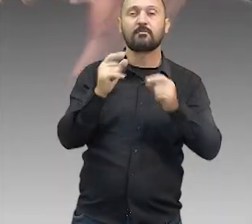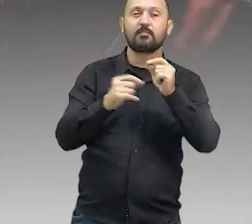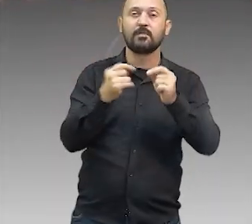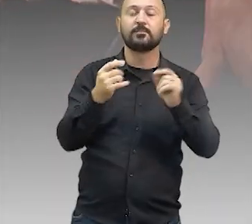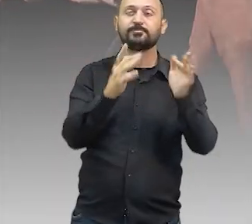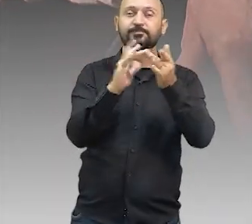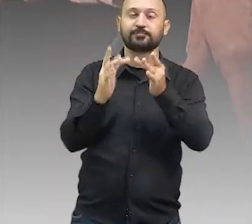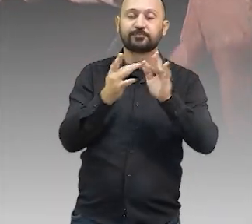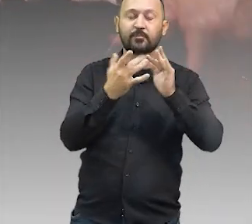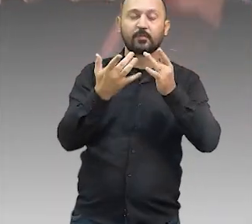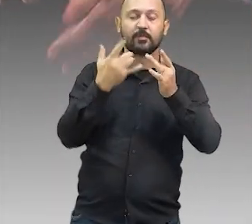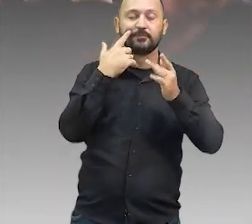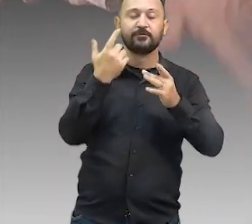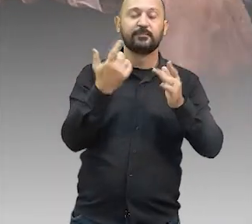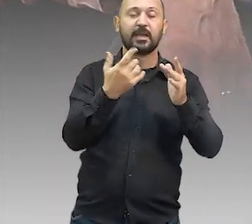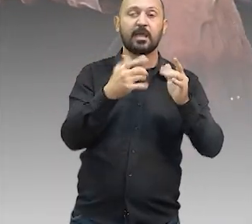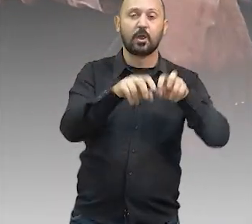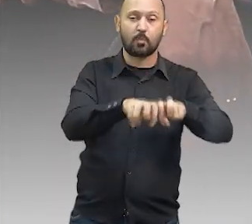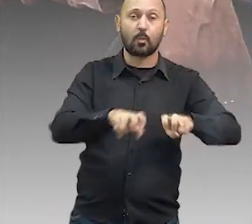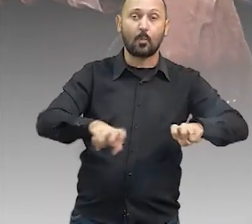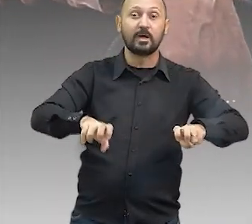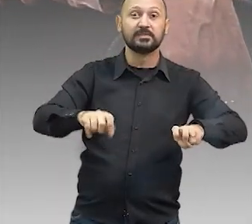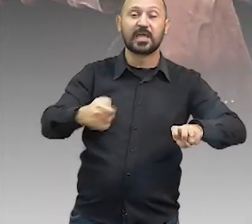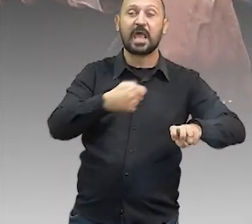a conviver nas redações,